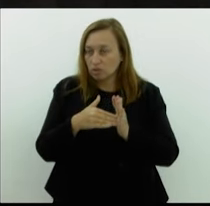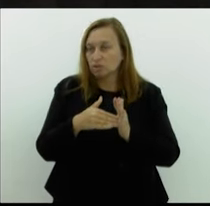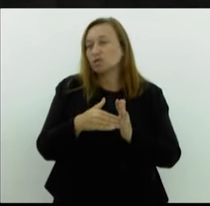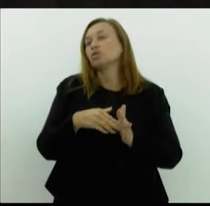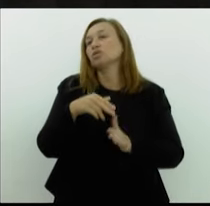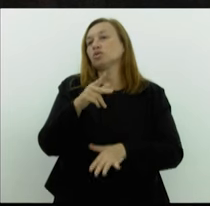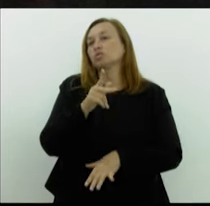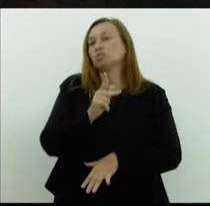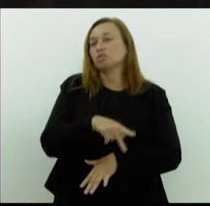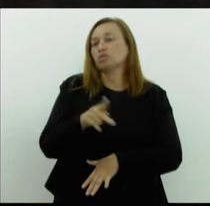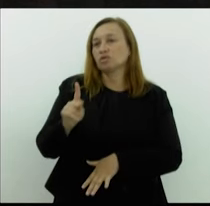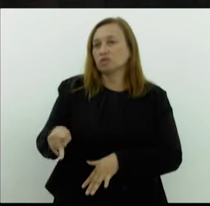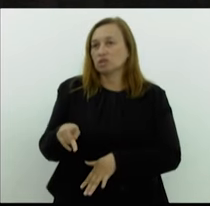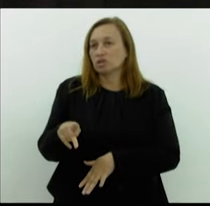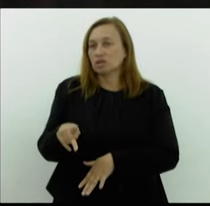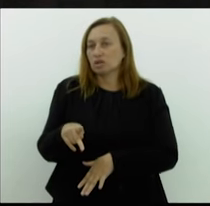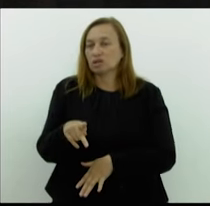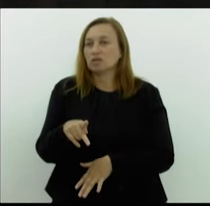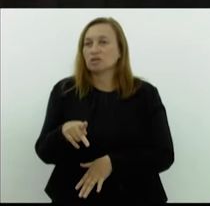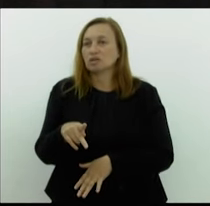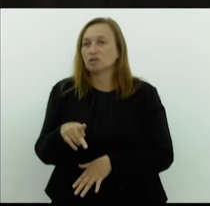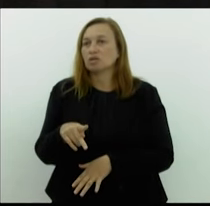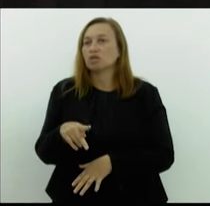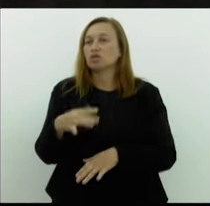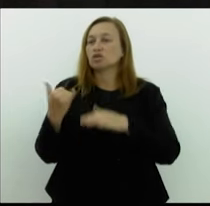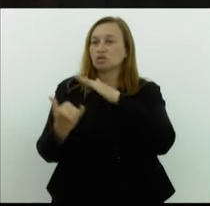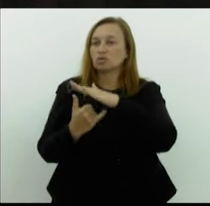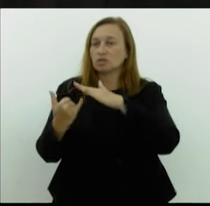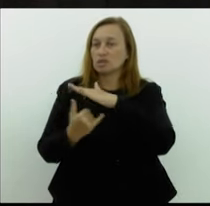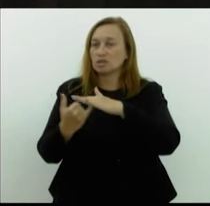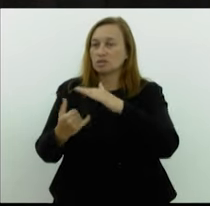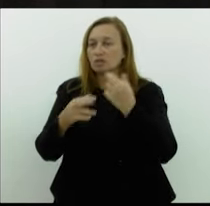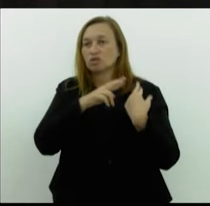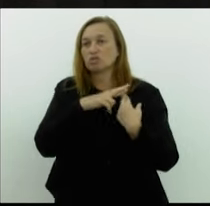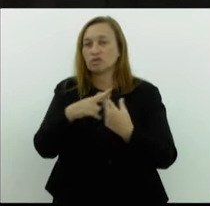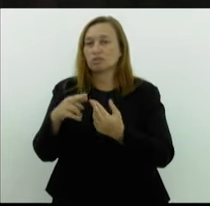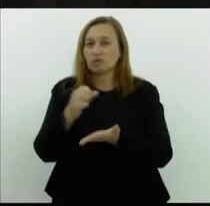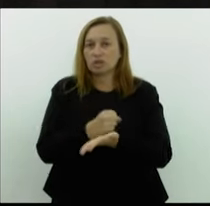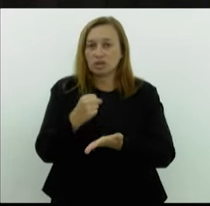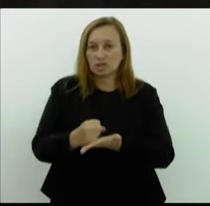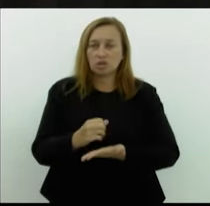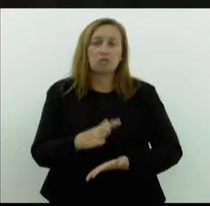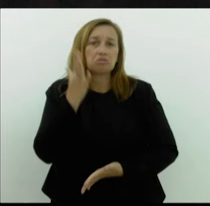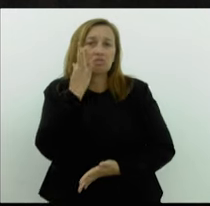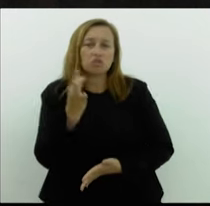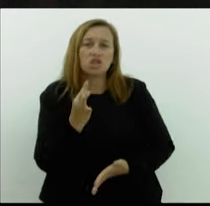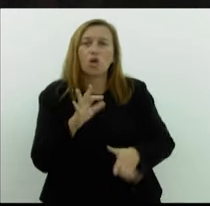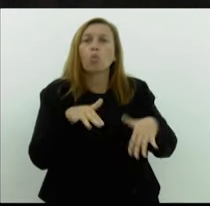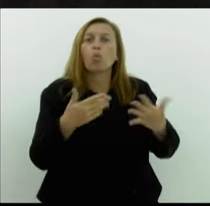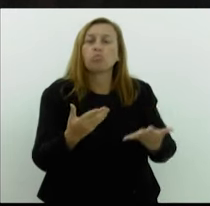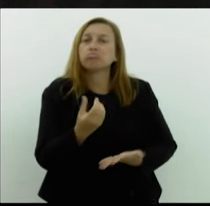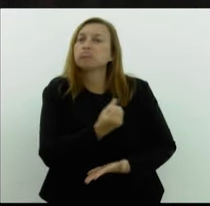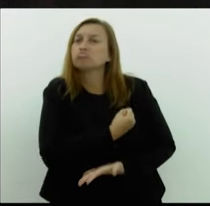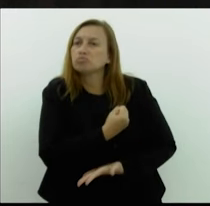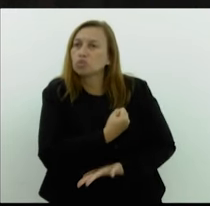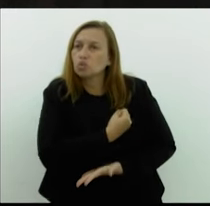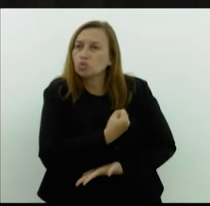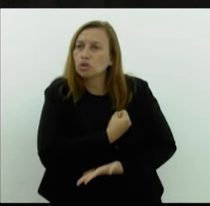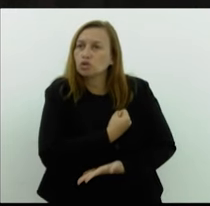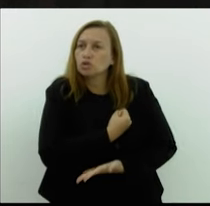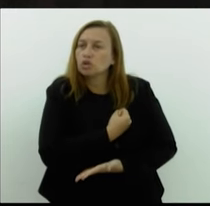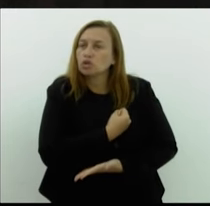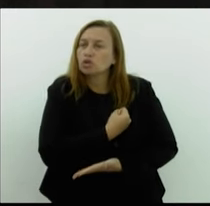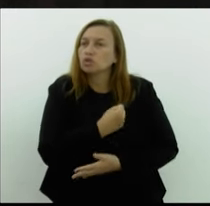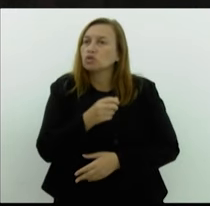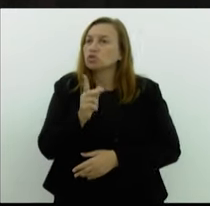no órgão ou entidade responsável pela contratação. Eu não sei qual é o número dos